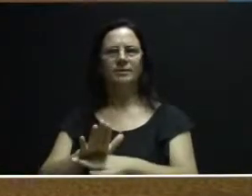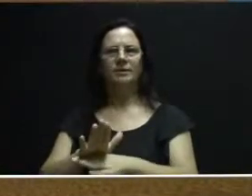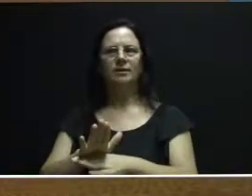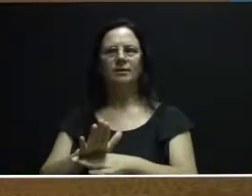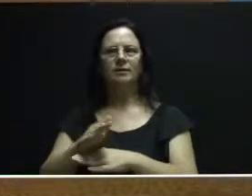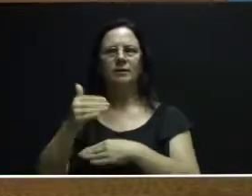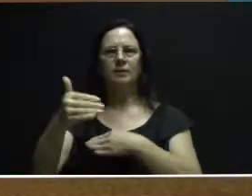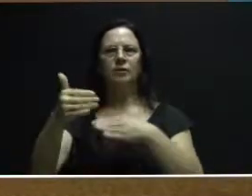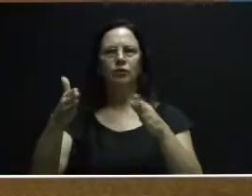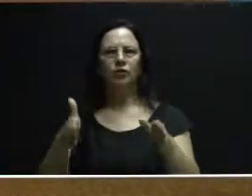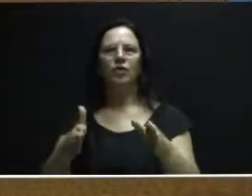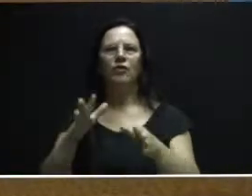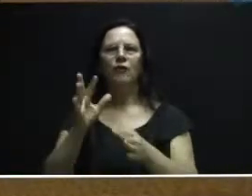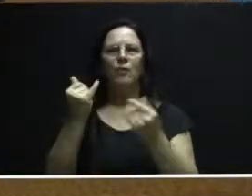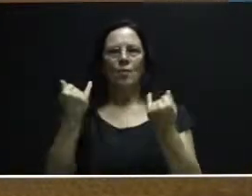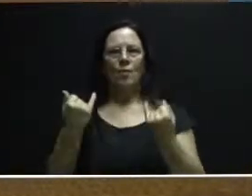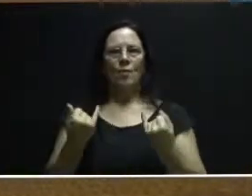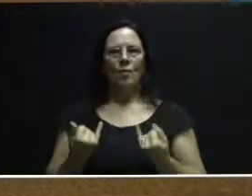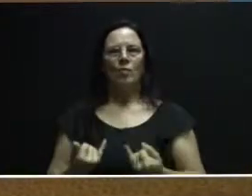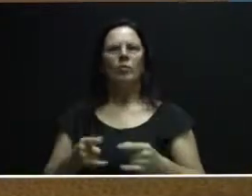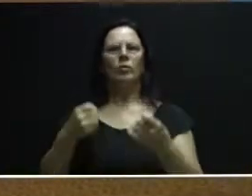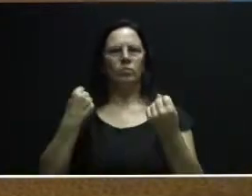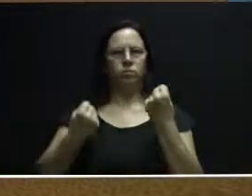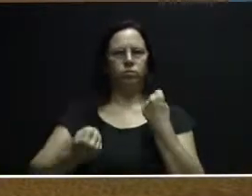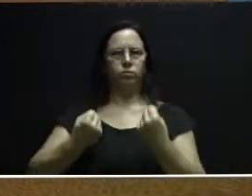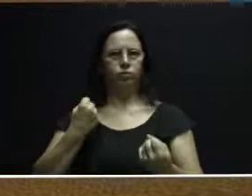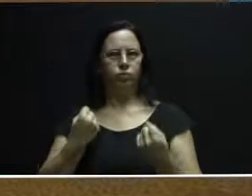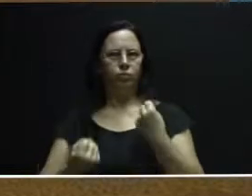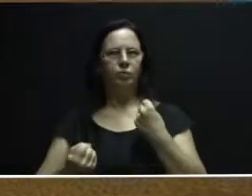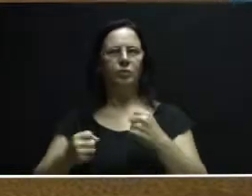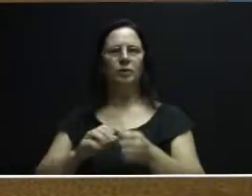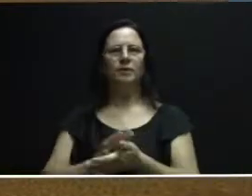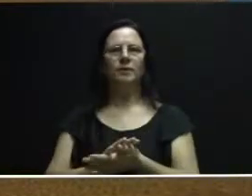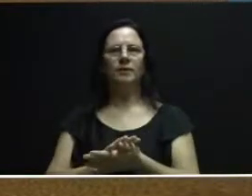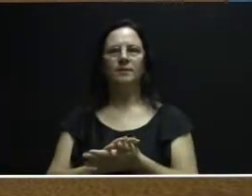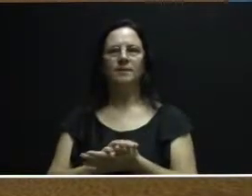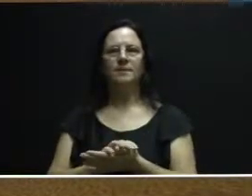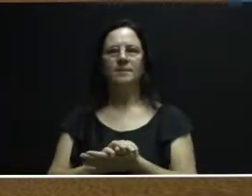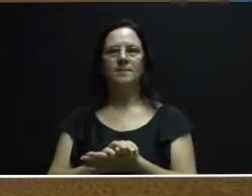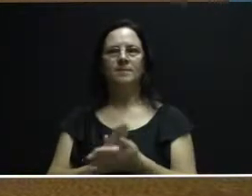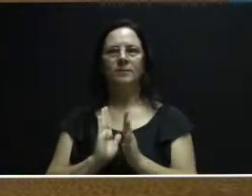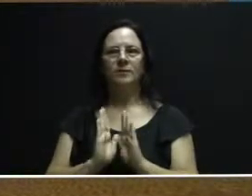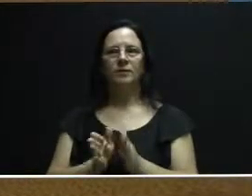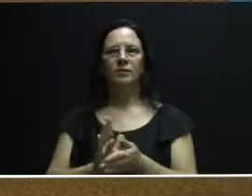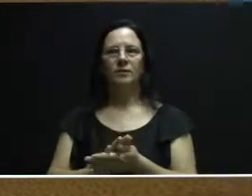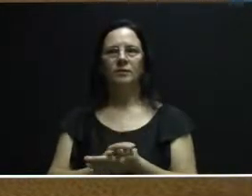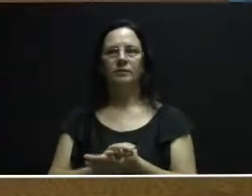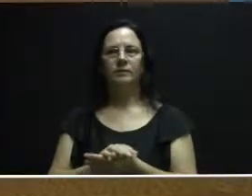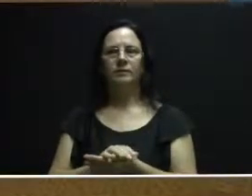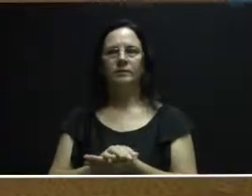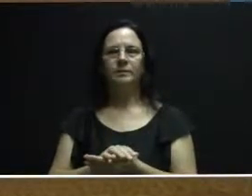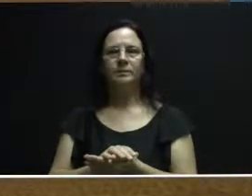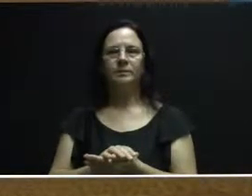área de fitness, né? Musculação, ginástica, treinamento funcional. E